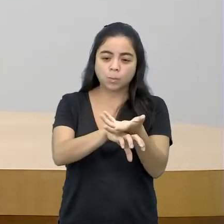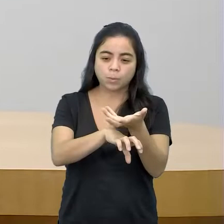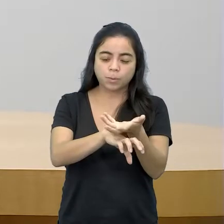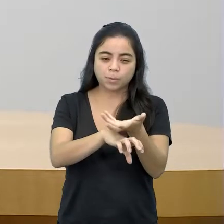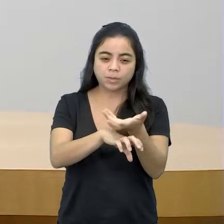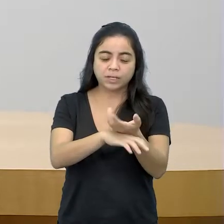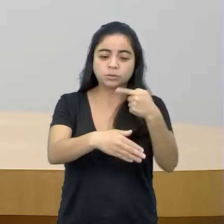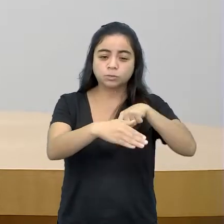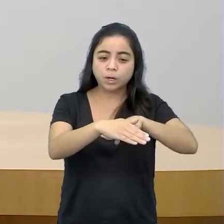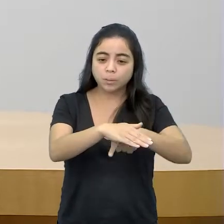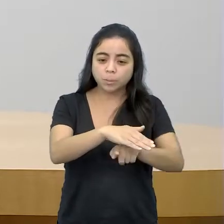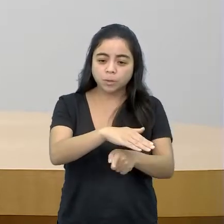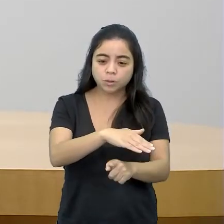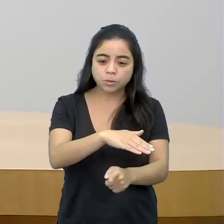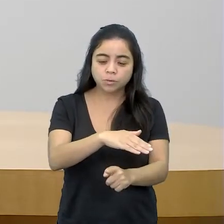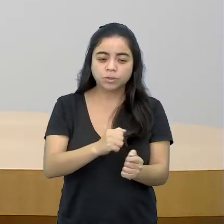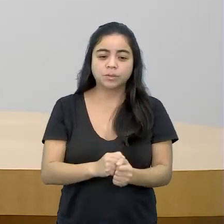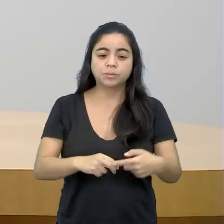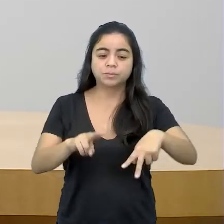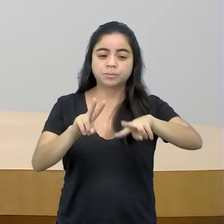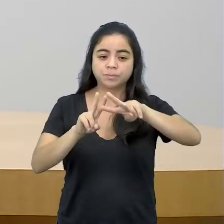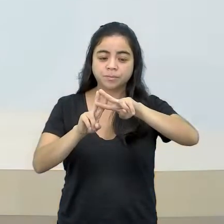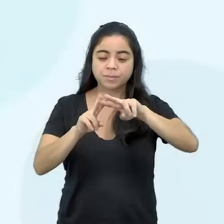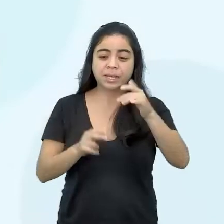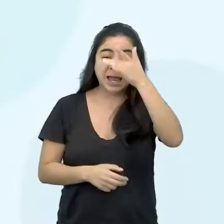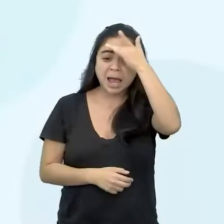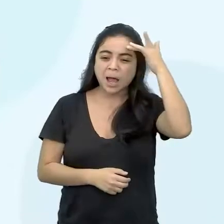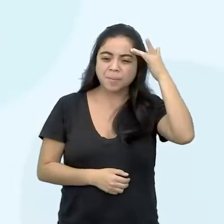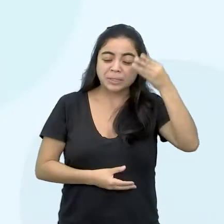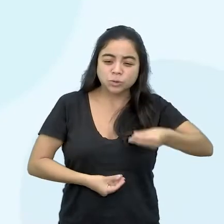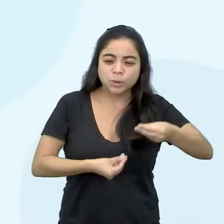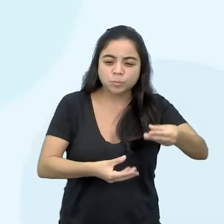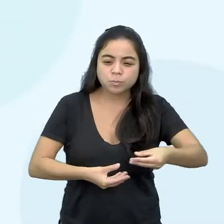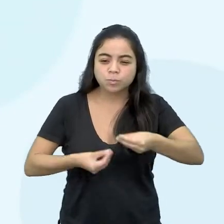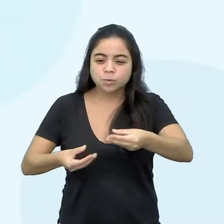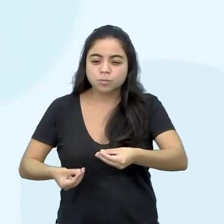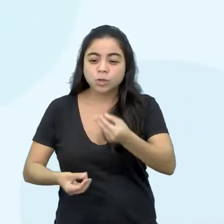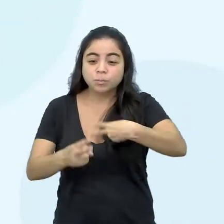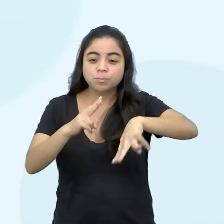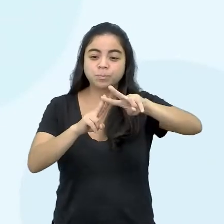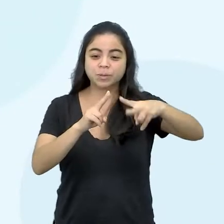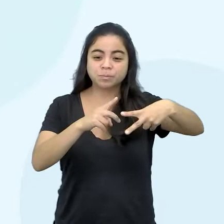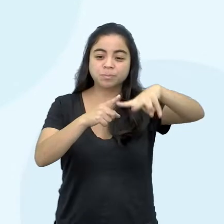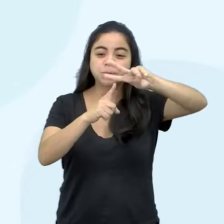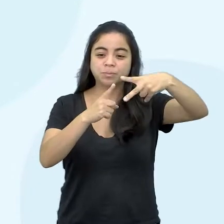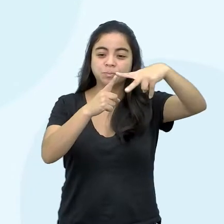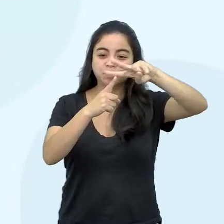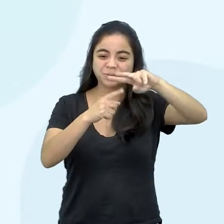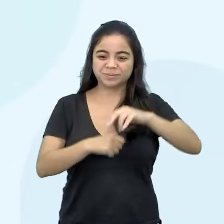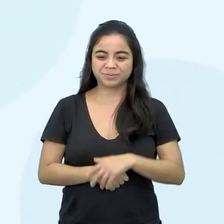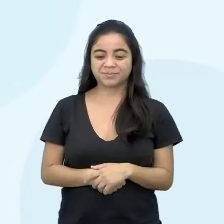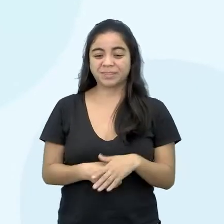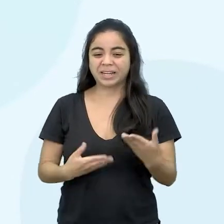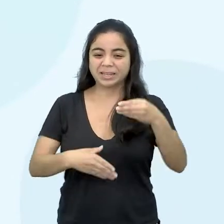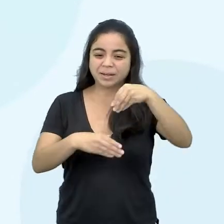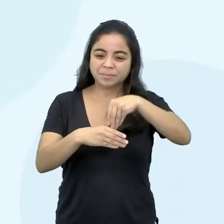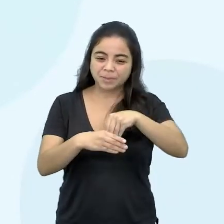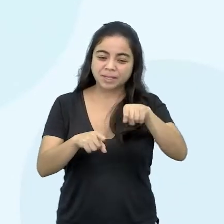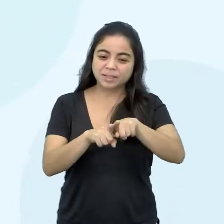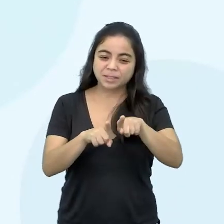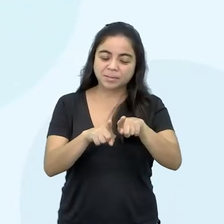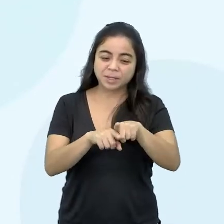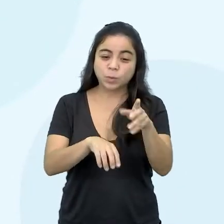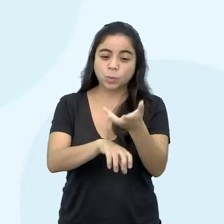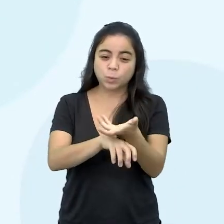do aprofundamento, hashtag quem divide multiplica, e dentro também da unidade